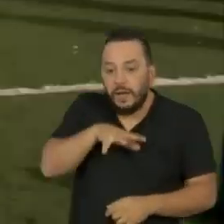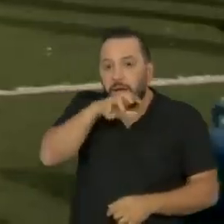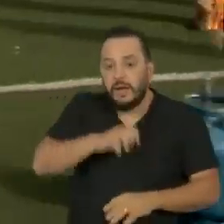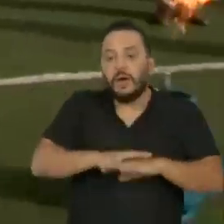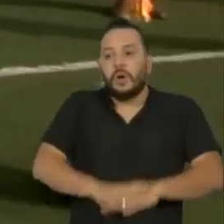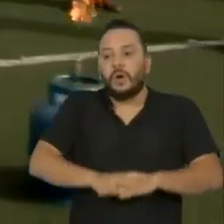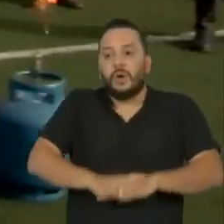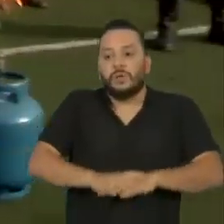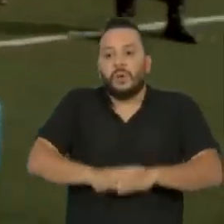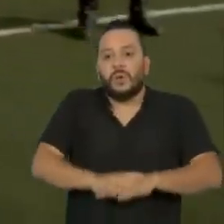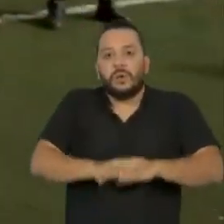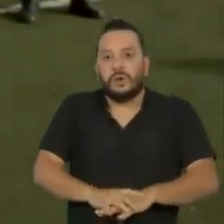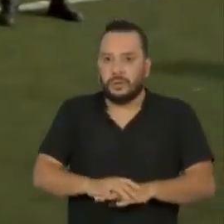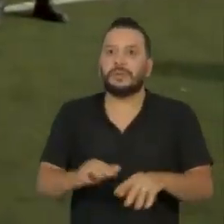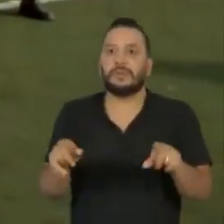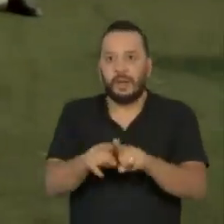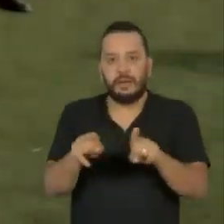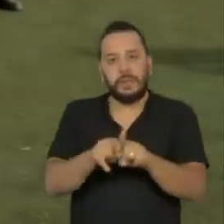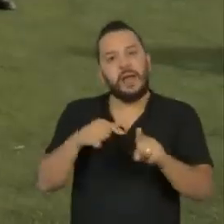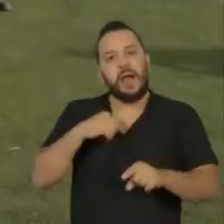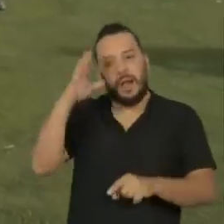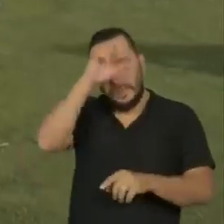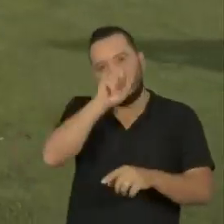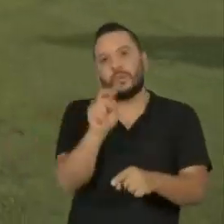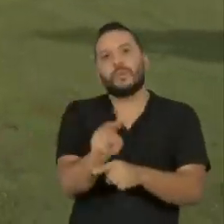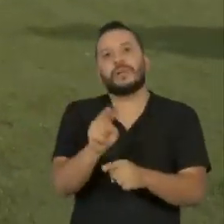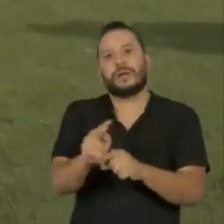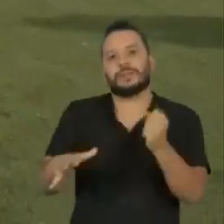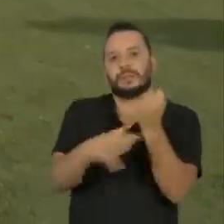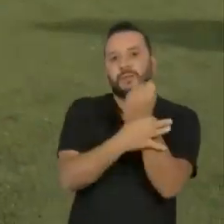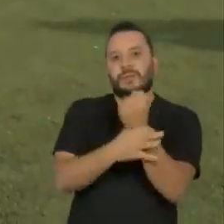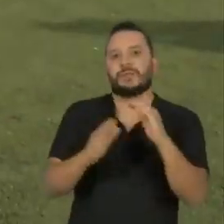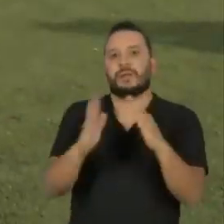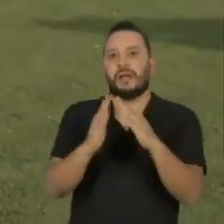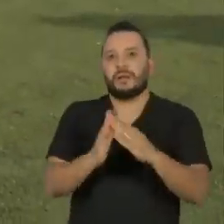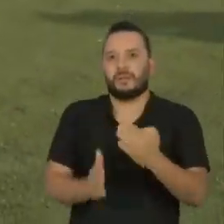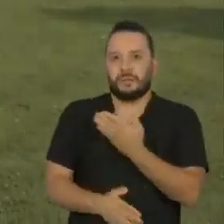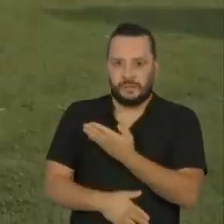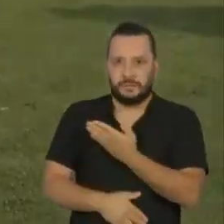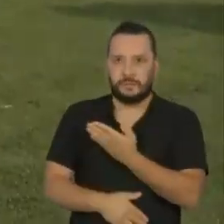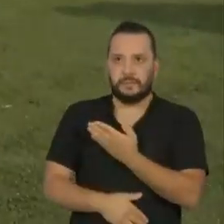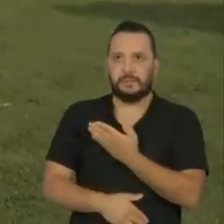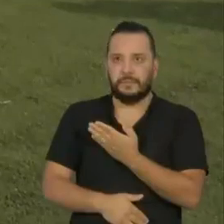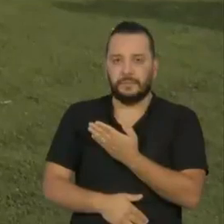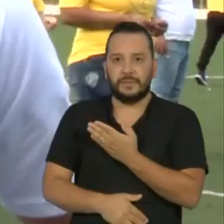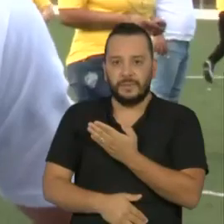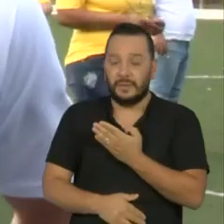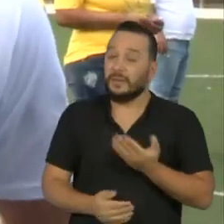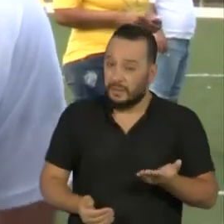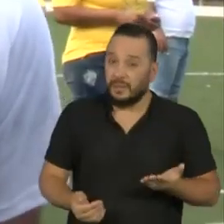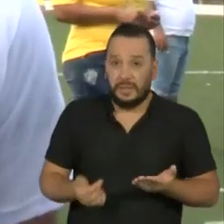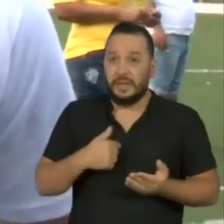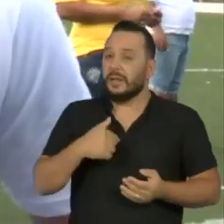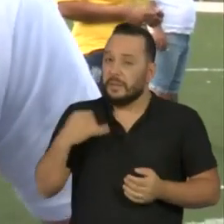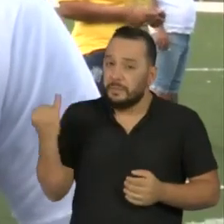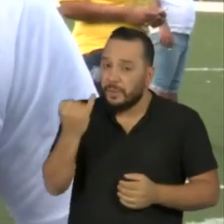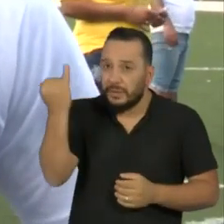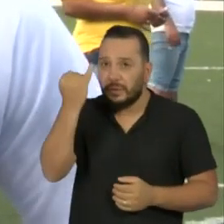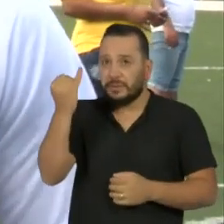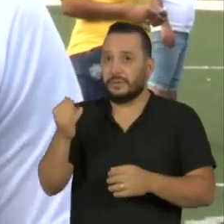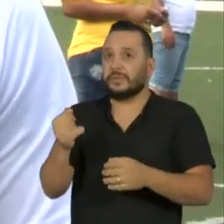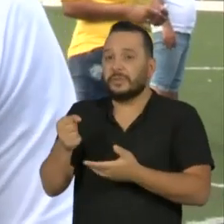no peito. Eles também aprenderam os cuidados básicos de segurança dentro de casa. As pessoas mais precisam nesse momento, a gente vai estar ajudando, né? Vai